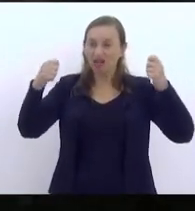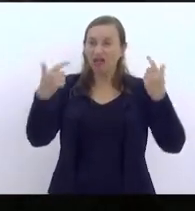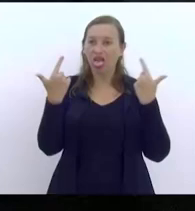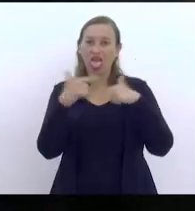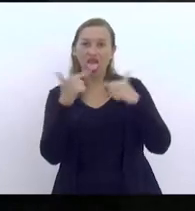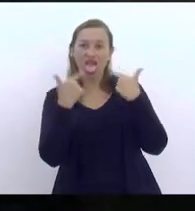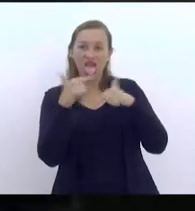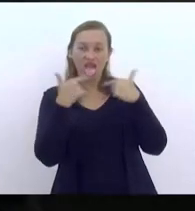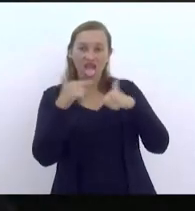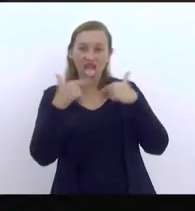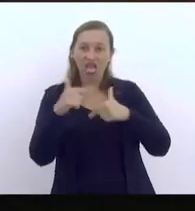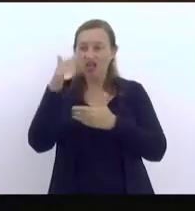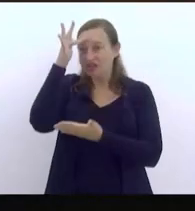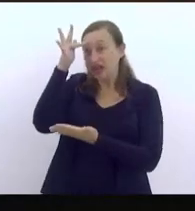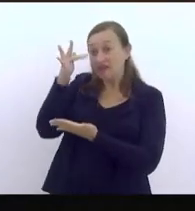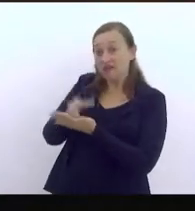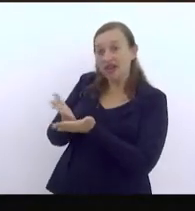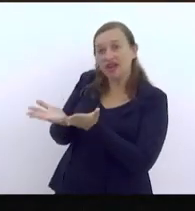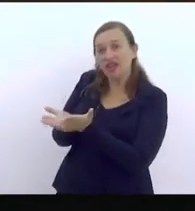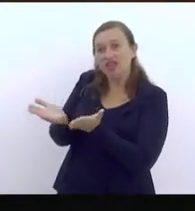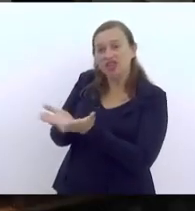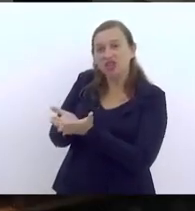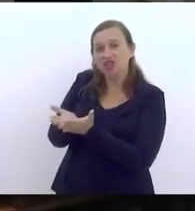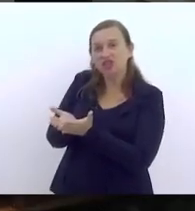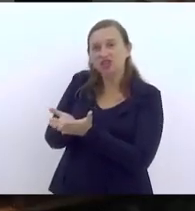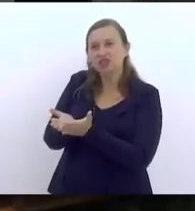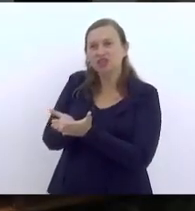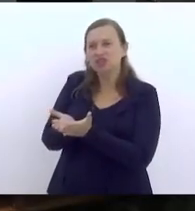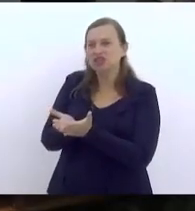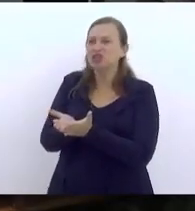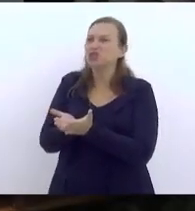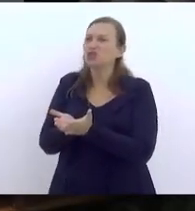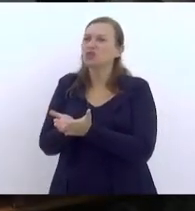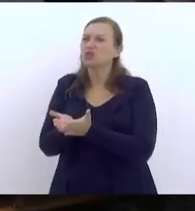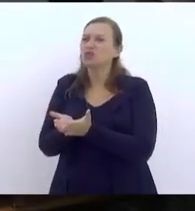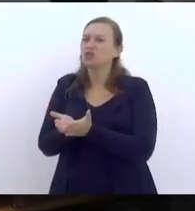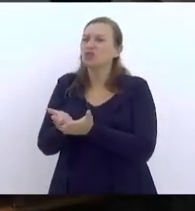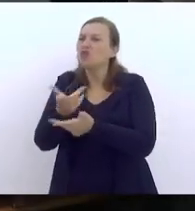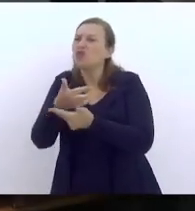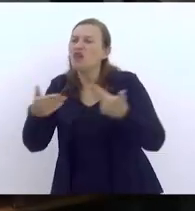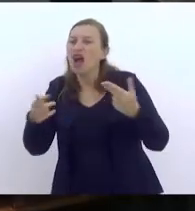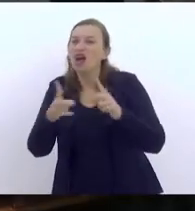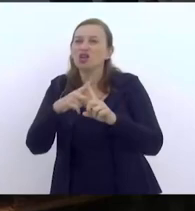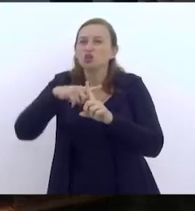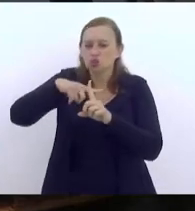debocham da fé cristã com dezenas de cruzes.